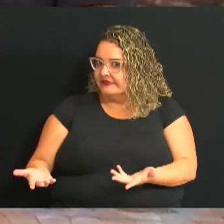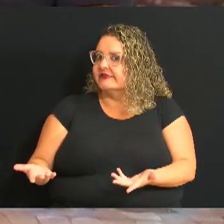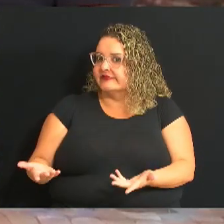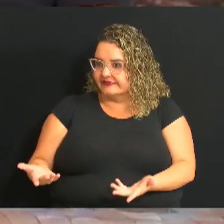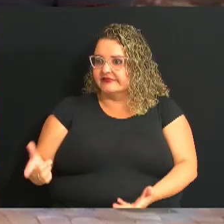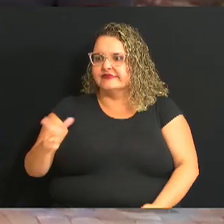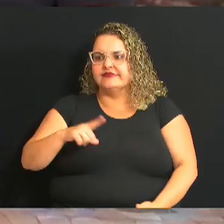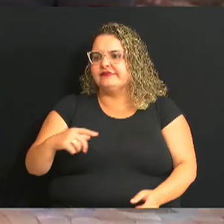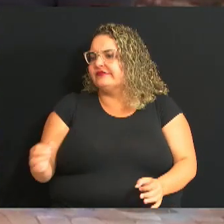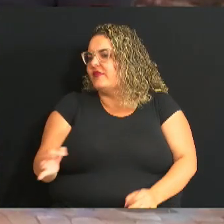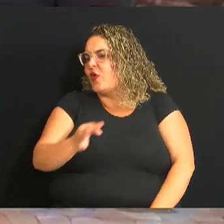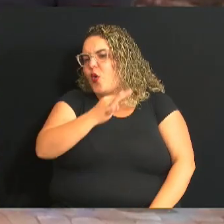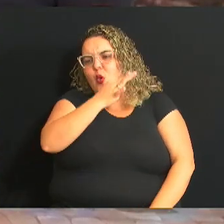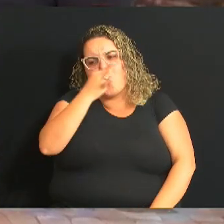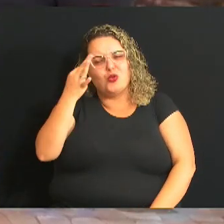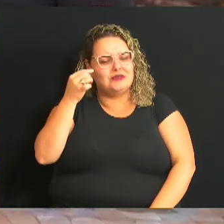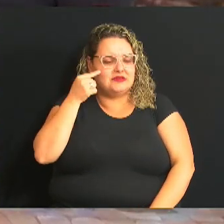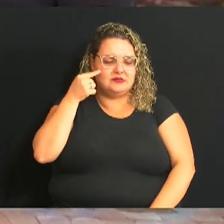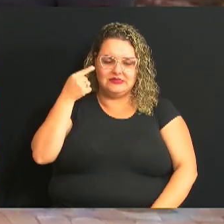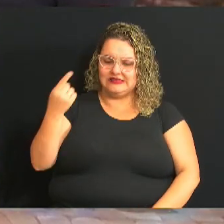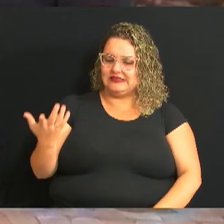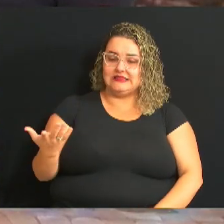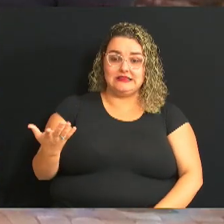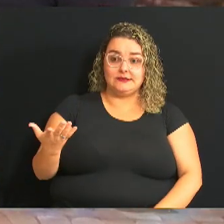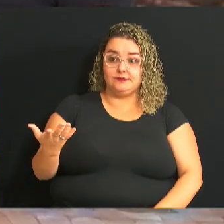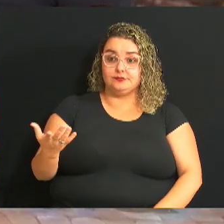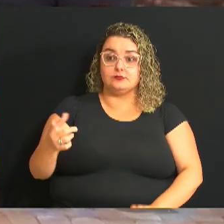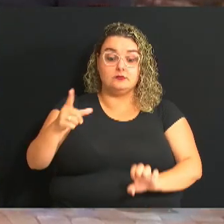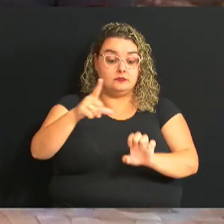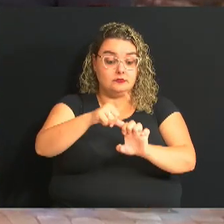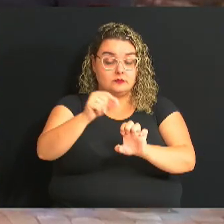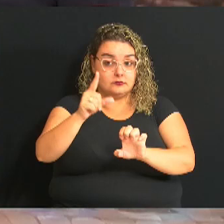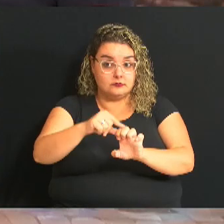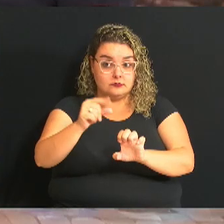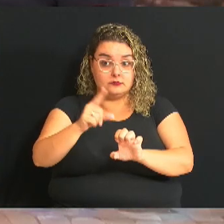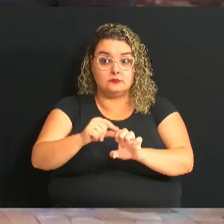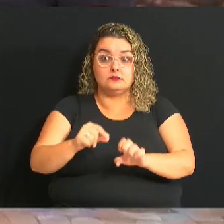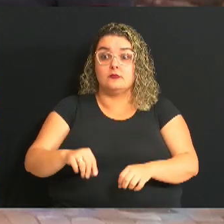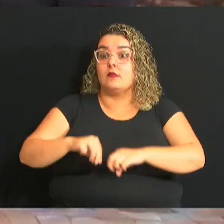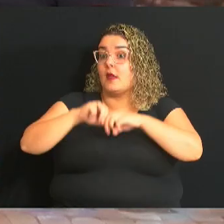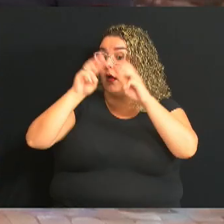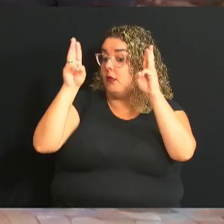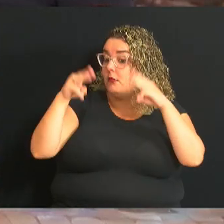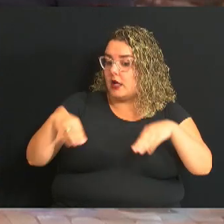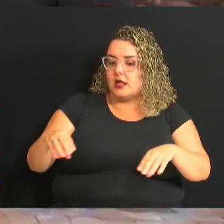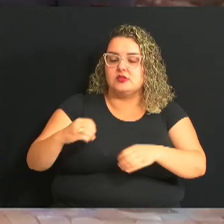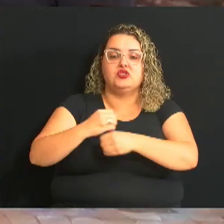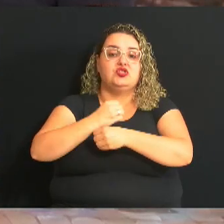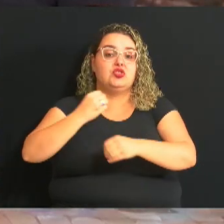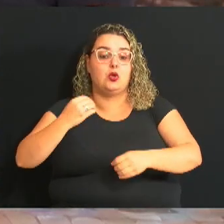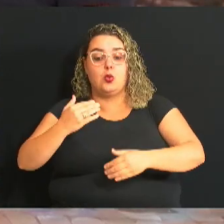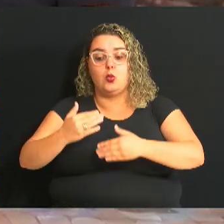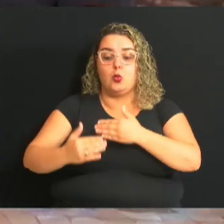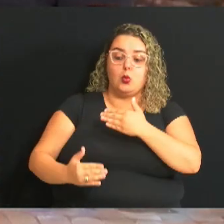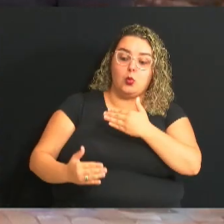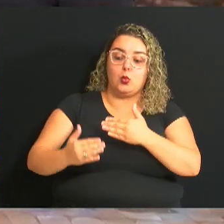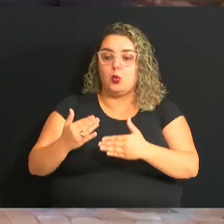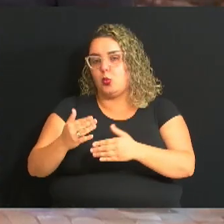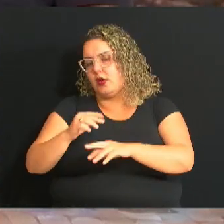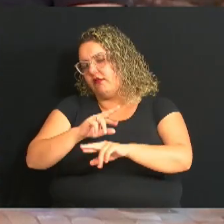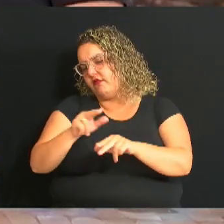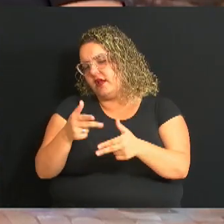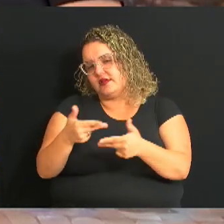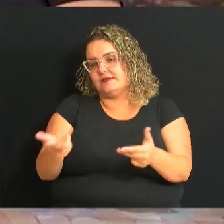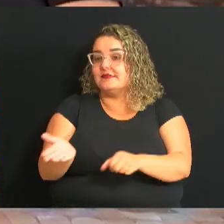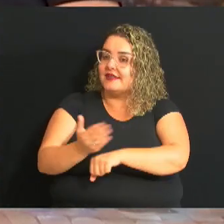ótimas noções, não é? Sobre empreendedorismo, marketing, engenharia robótica, é bastante coisa. Antes de mais